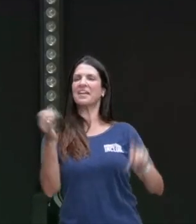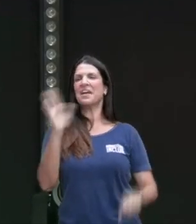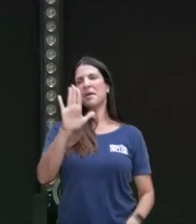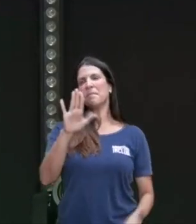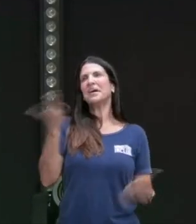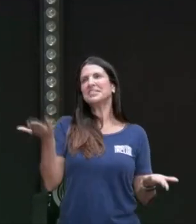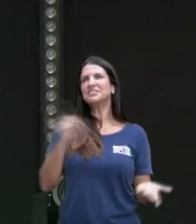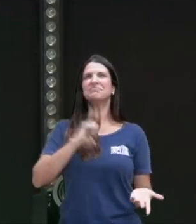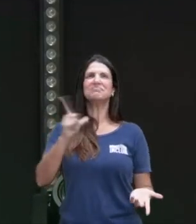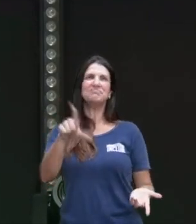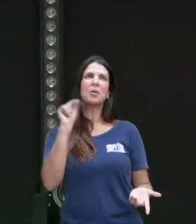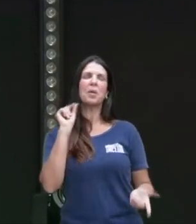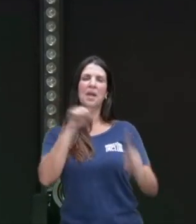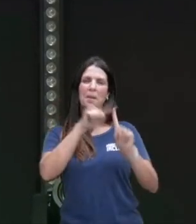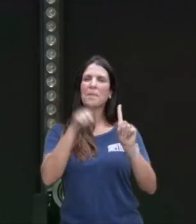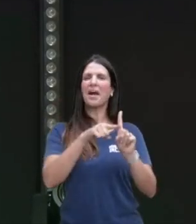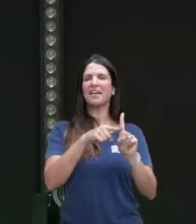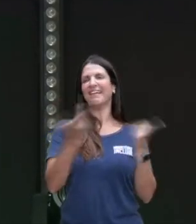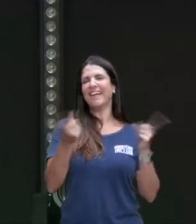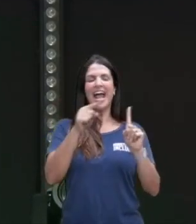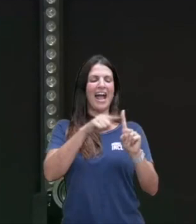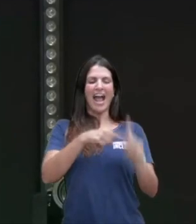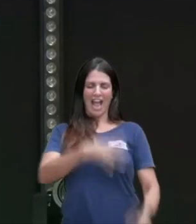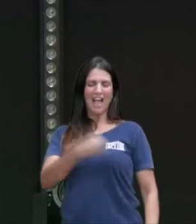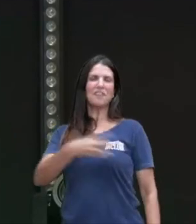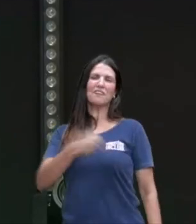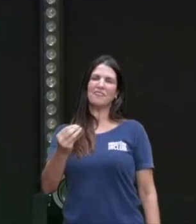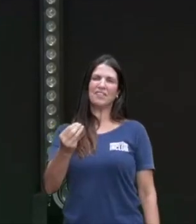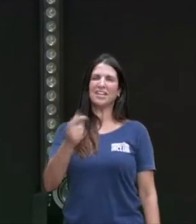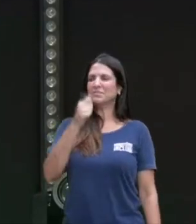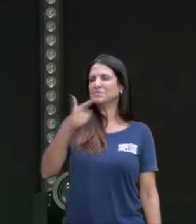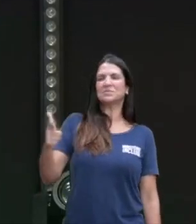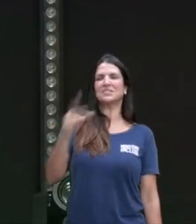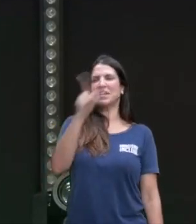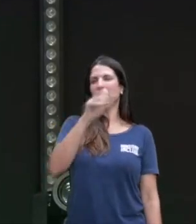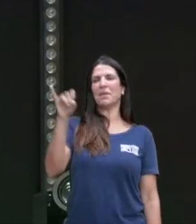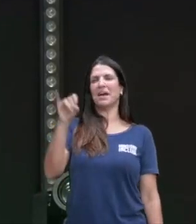vai ter o filho sem pai e o filho que se vire sem pai porque tem a mãe cabeçuda